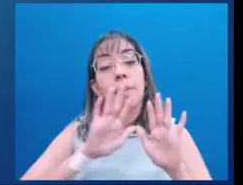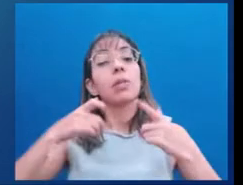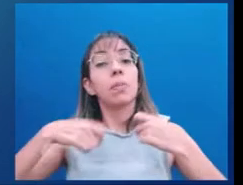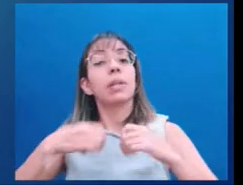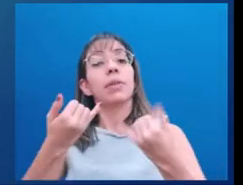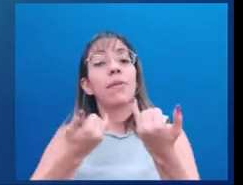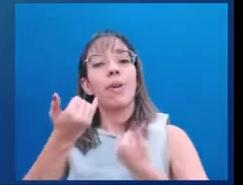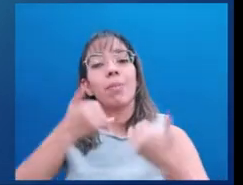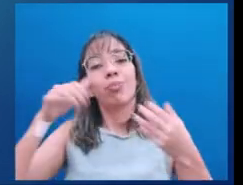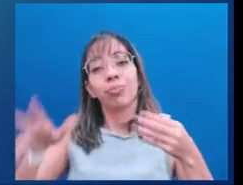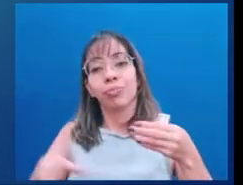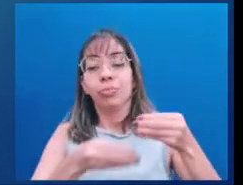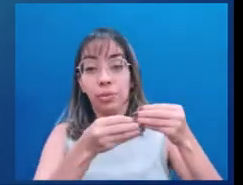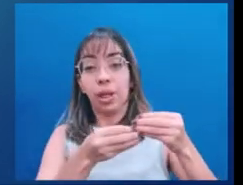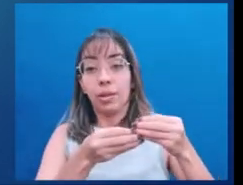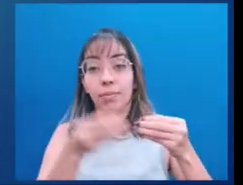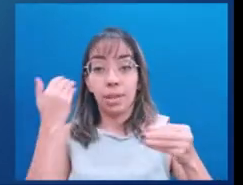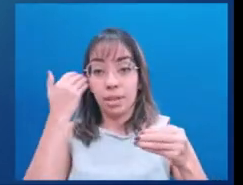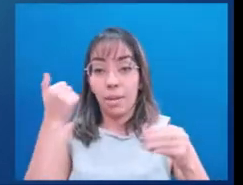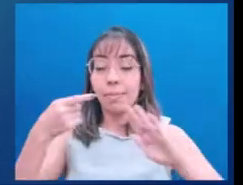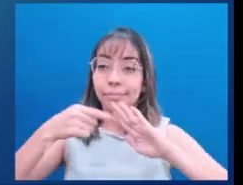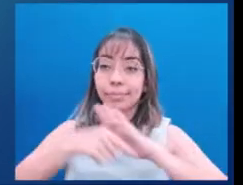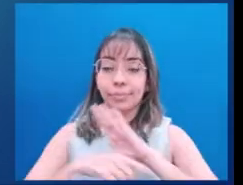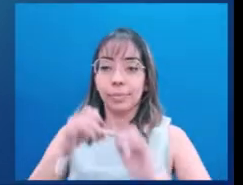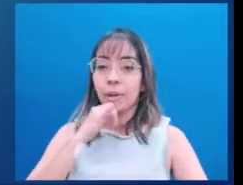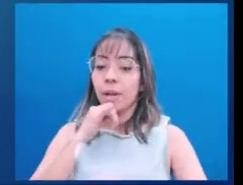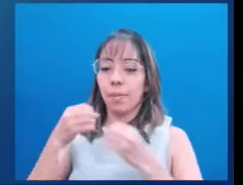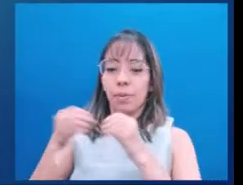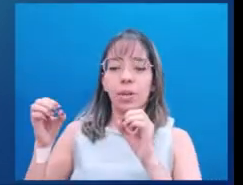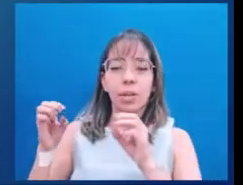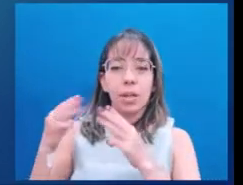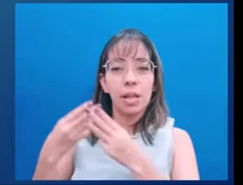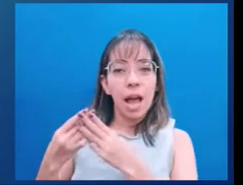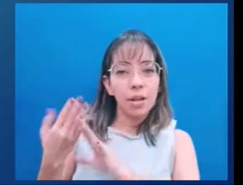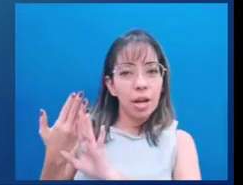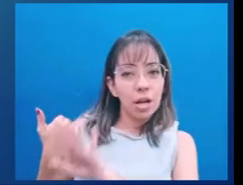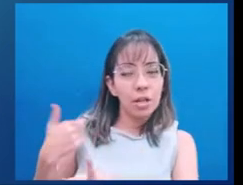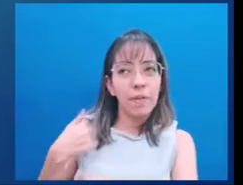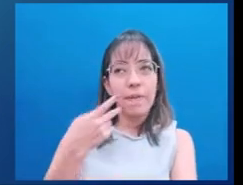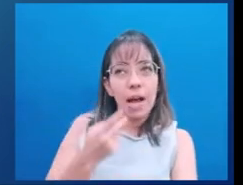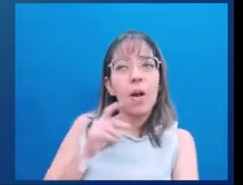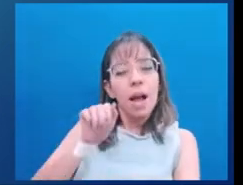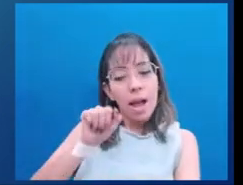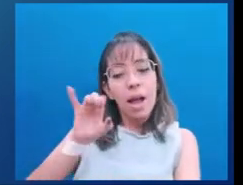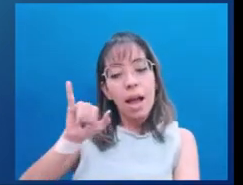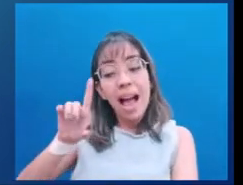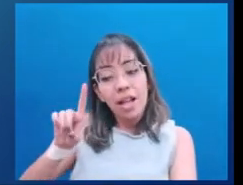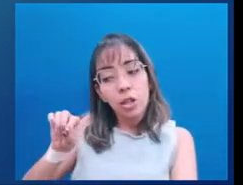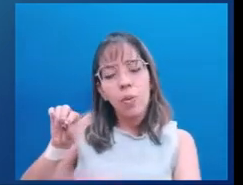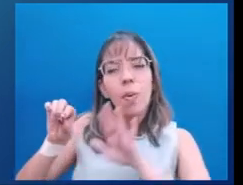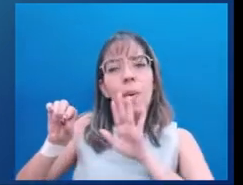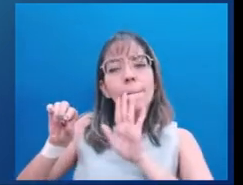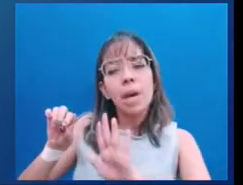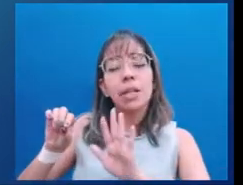preciso de outras informações sobre aquela substância. Então, a gente viu ali no slide anterior que está me falando que é um ácido, mas não me diz qual é o